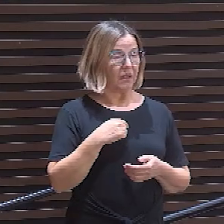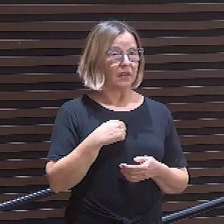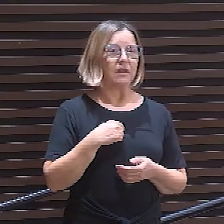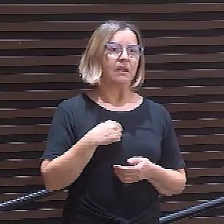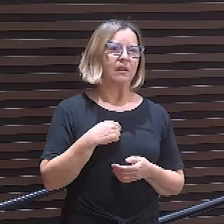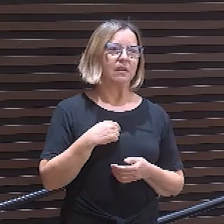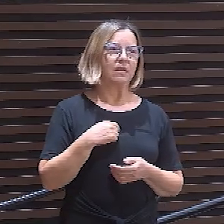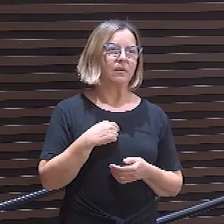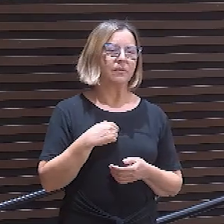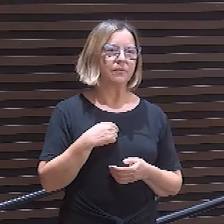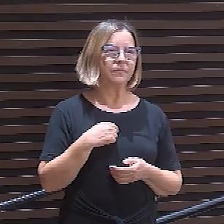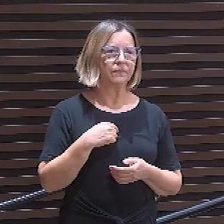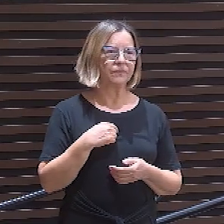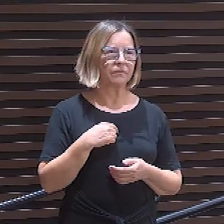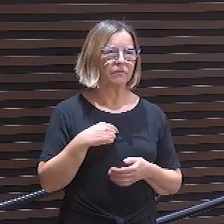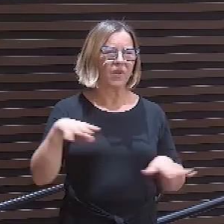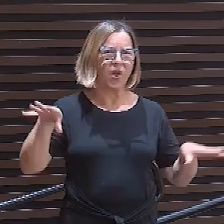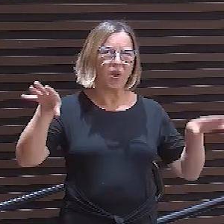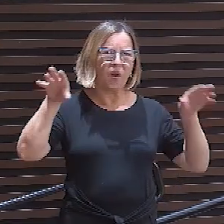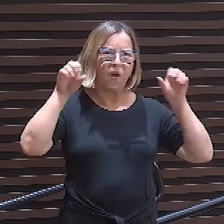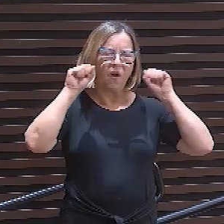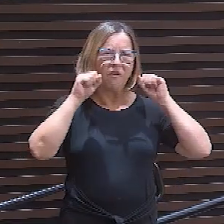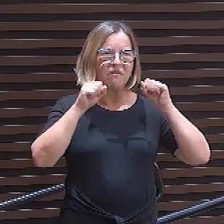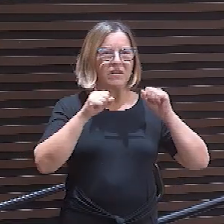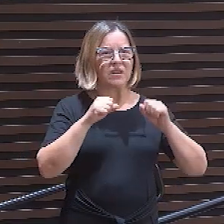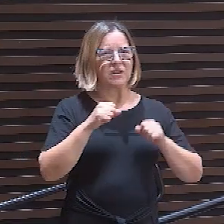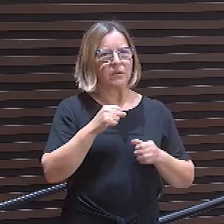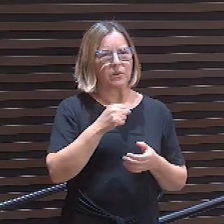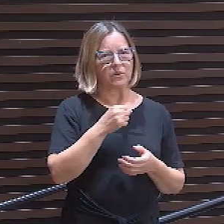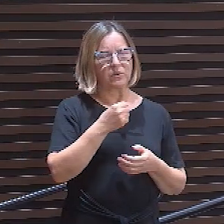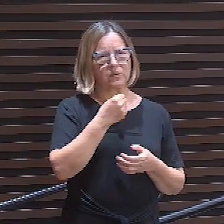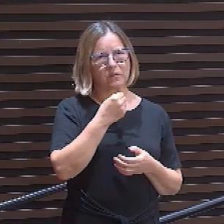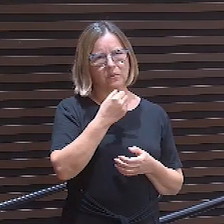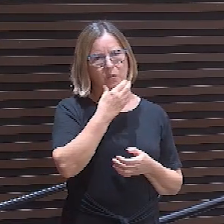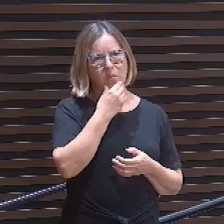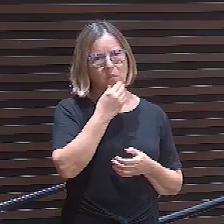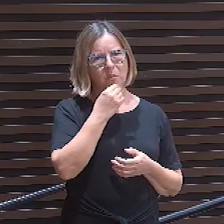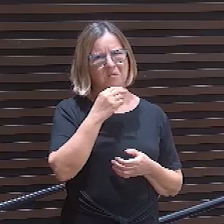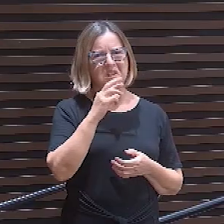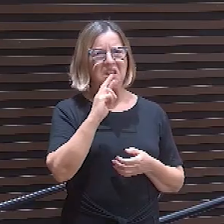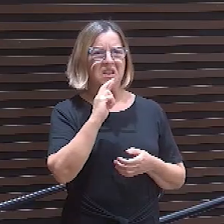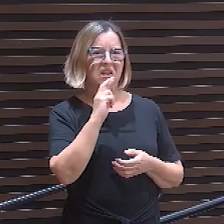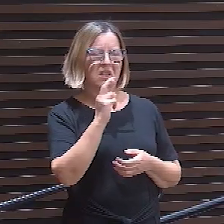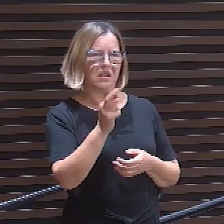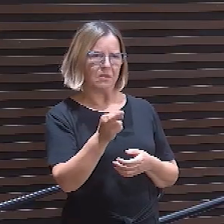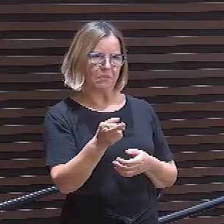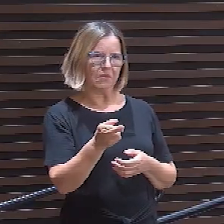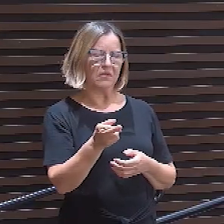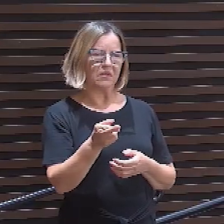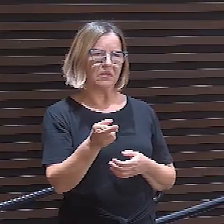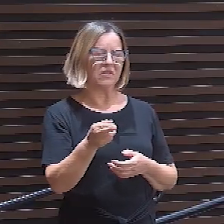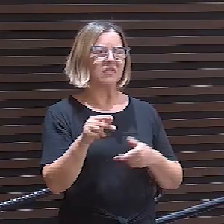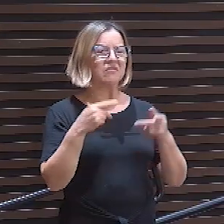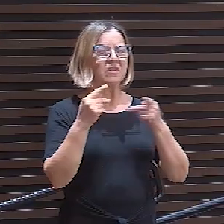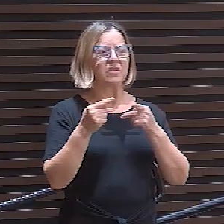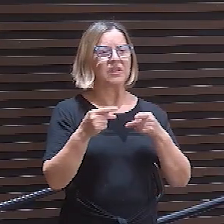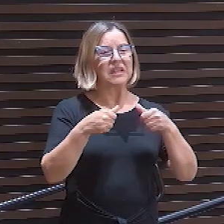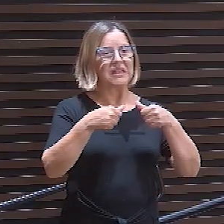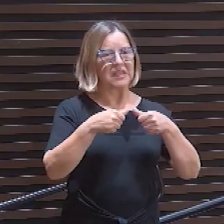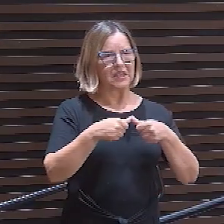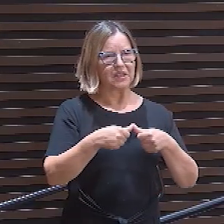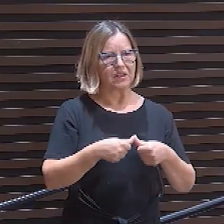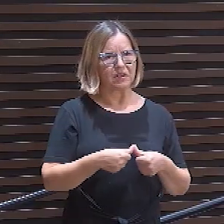gostosamente ouvindo um senhor que deu uma resposta, dizendo isso